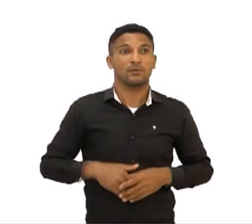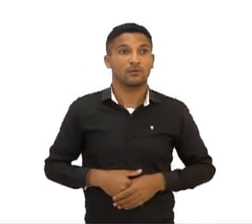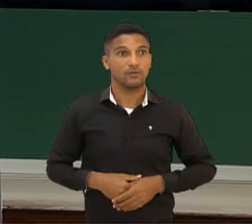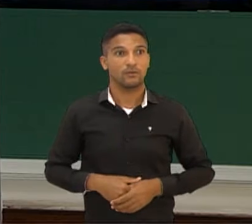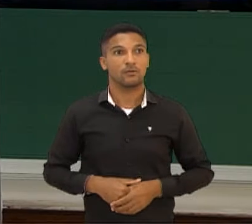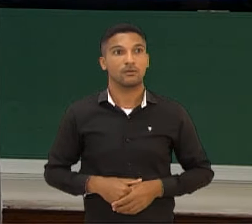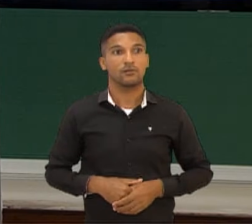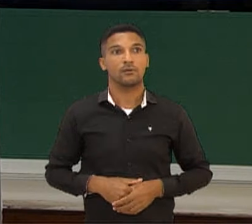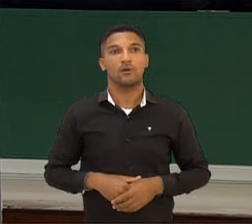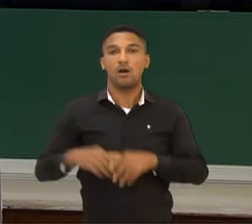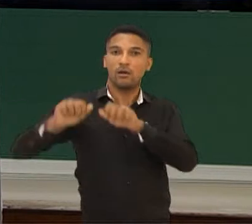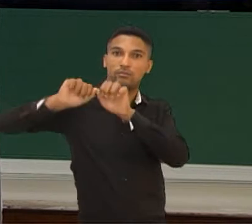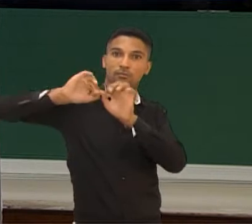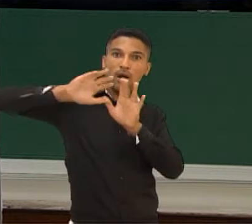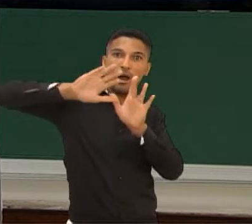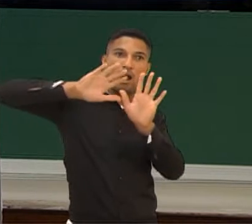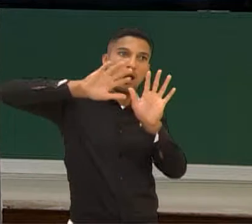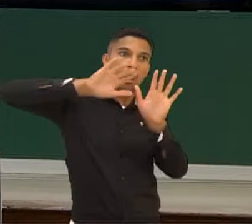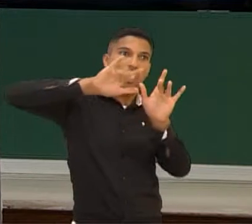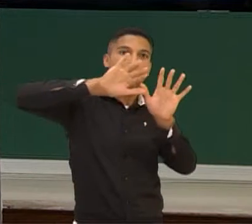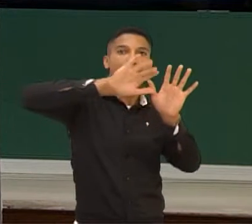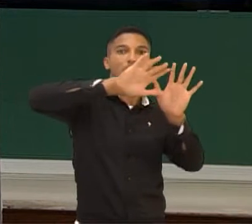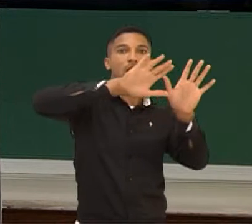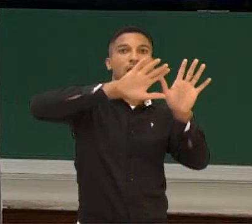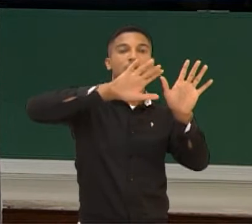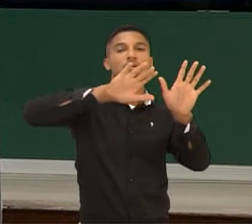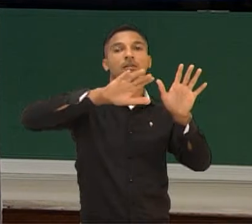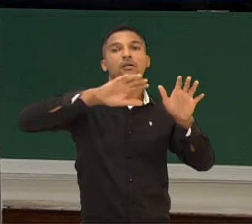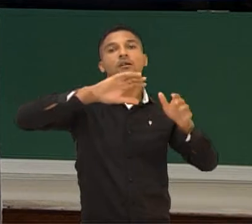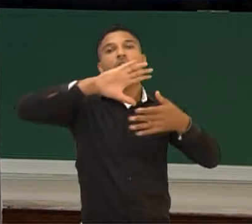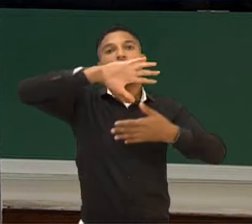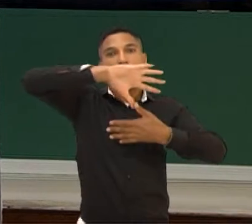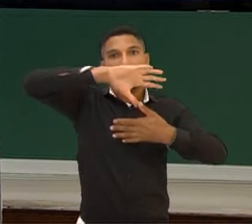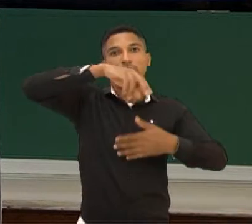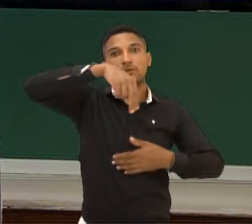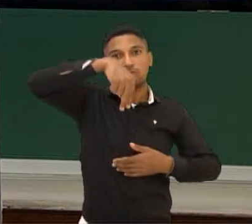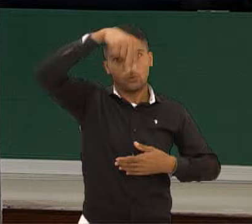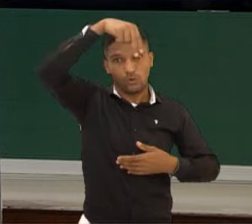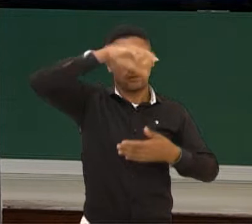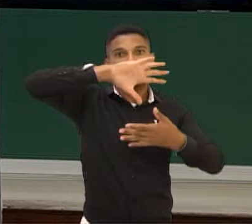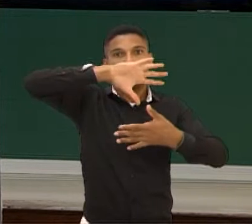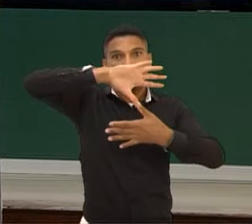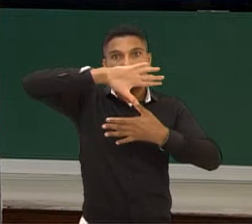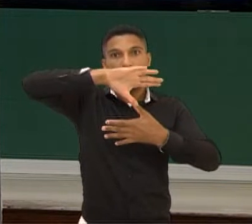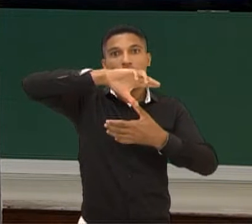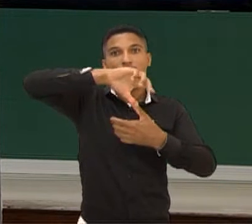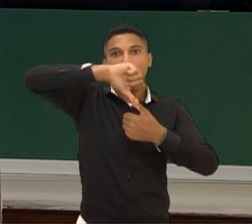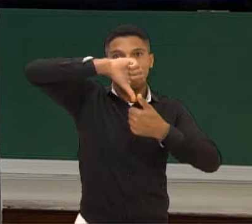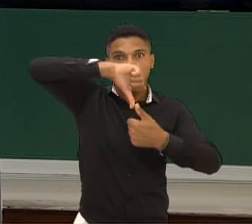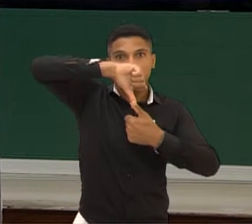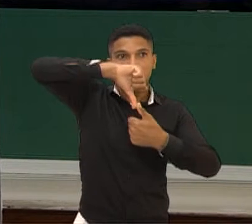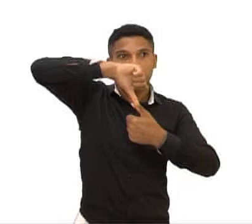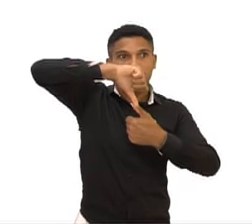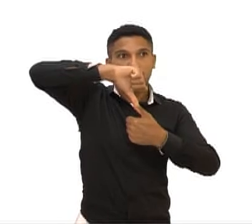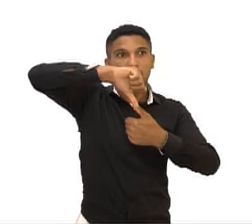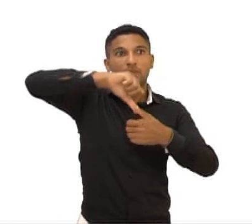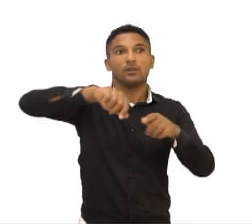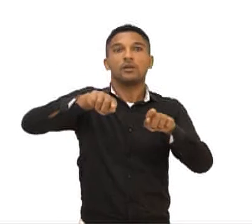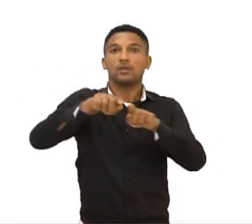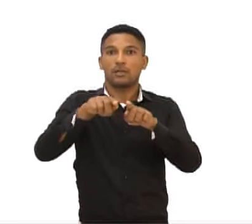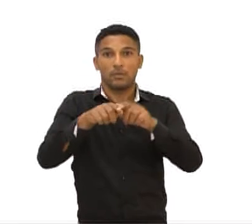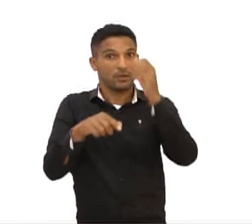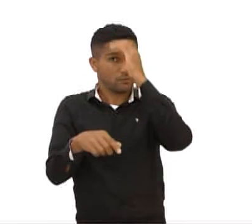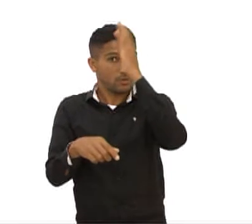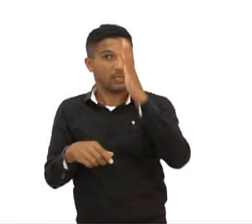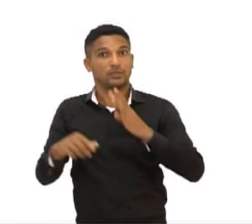várias regiões. Claro, eles vão para outras regiões da América do Norte, da América Central, e nós vamos ver que eles vão vir aqui para regiões